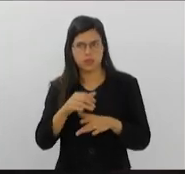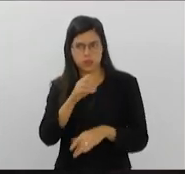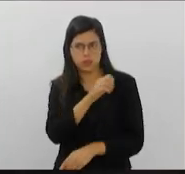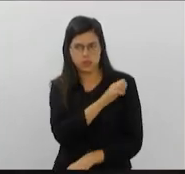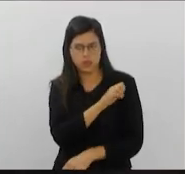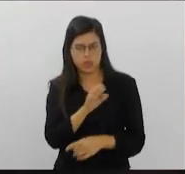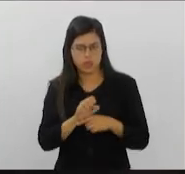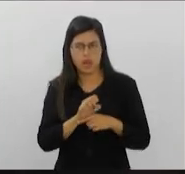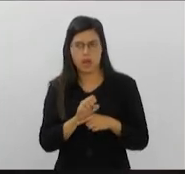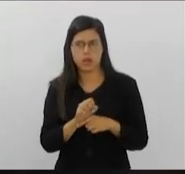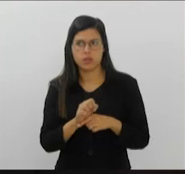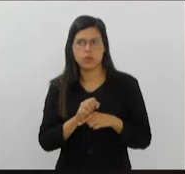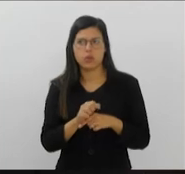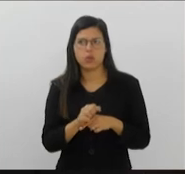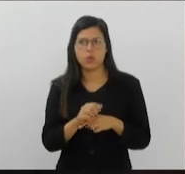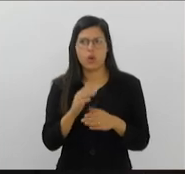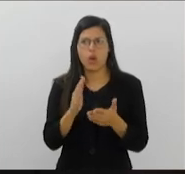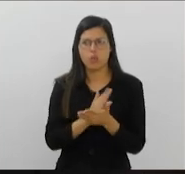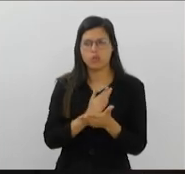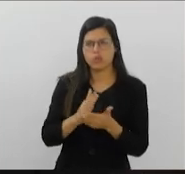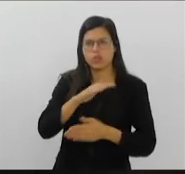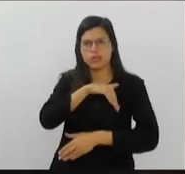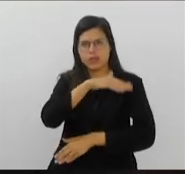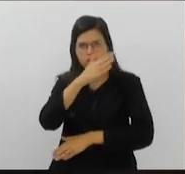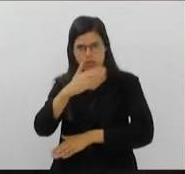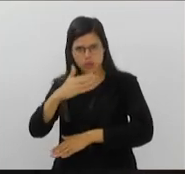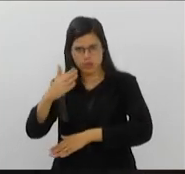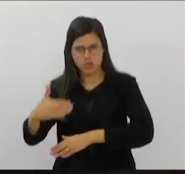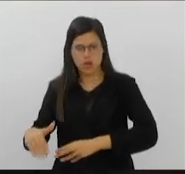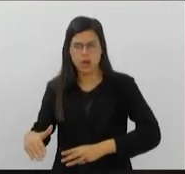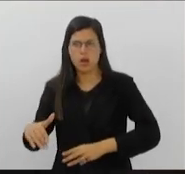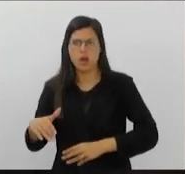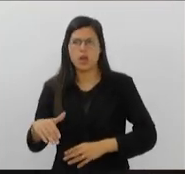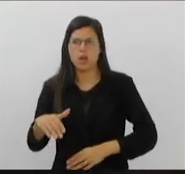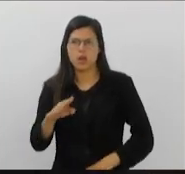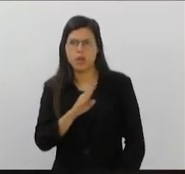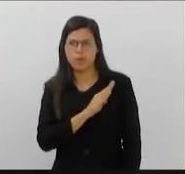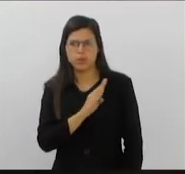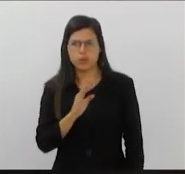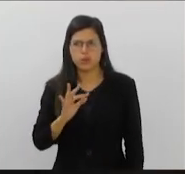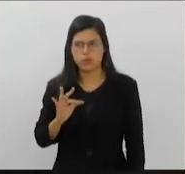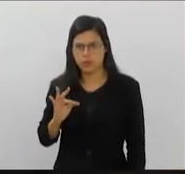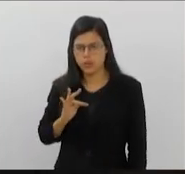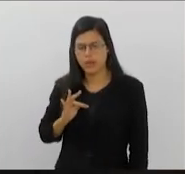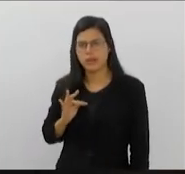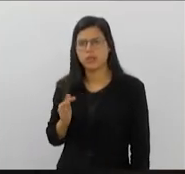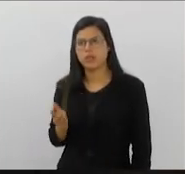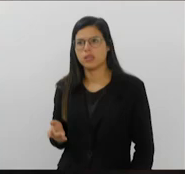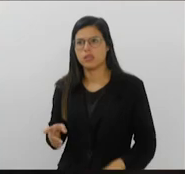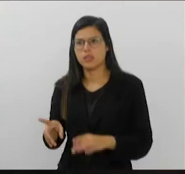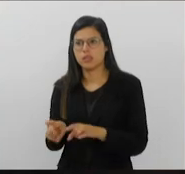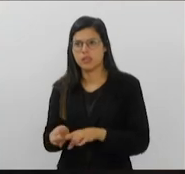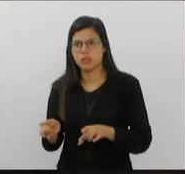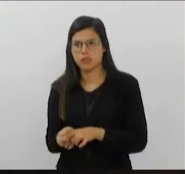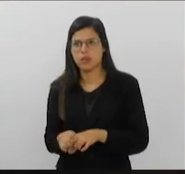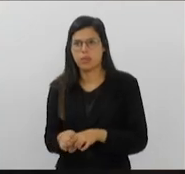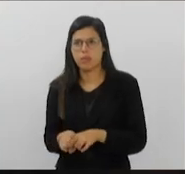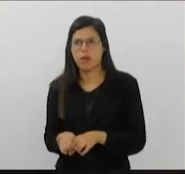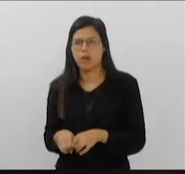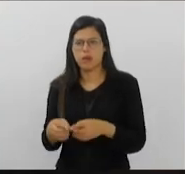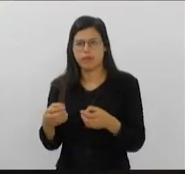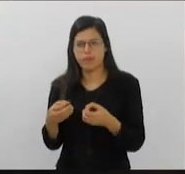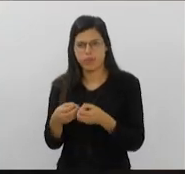pega alguns municípios da região serrana, da Baixada, da região ali que a gente chama da Costa Verde, que são os que